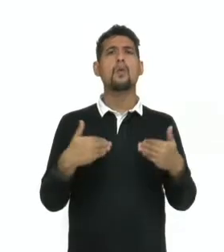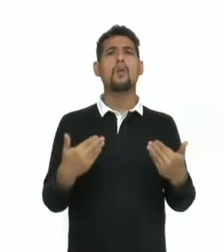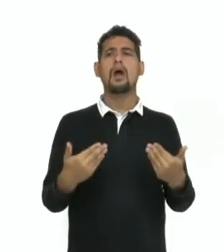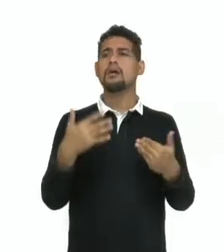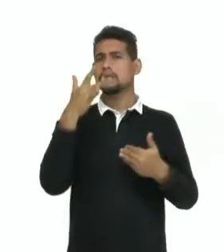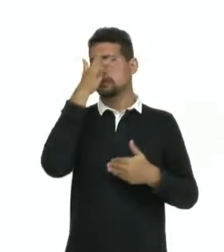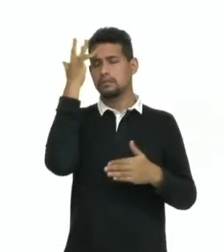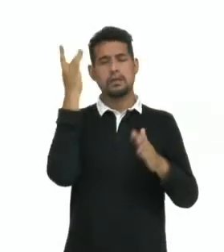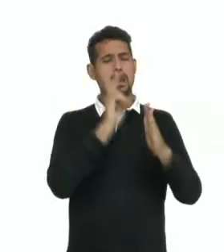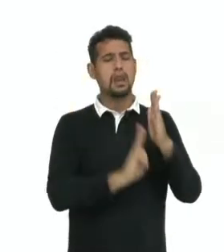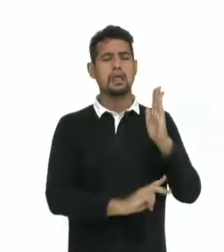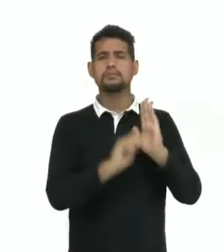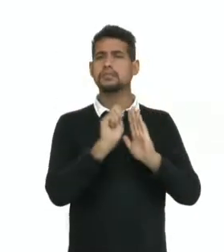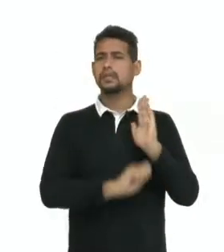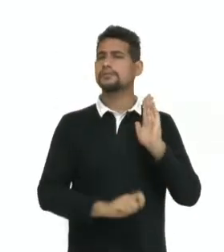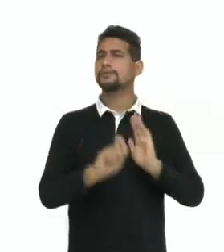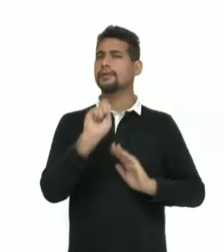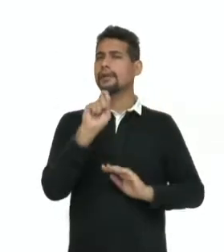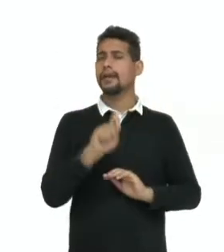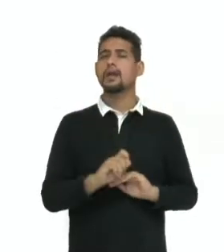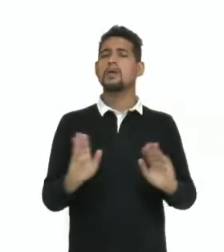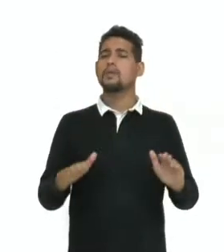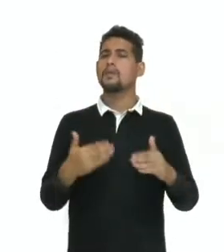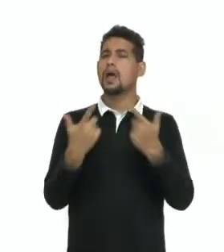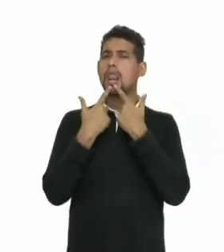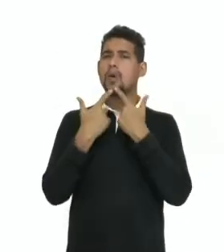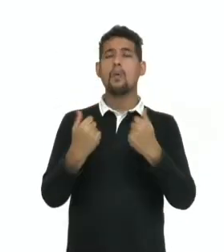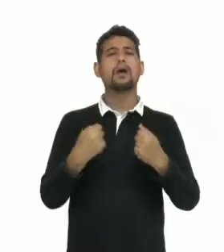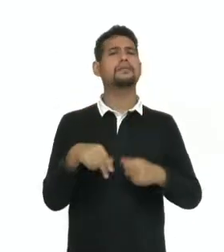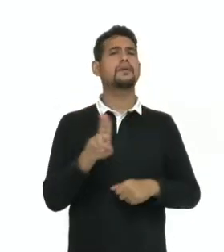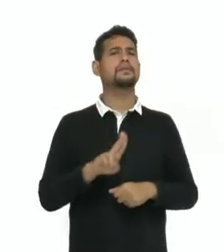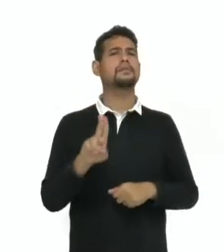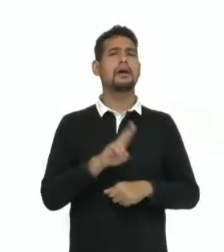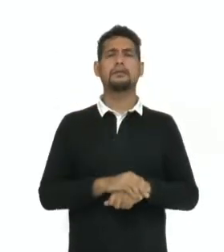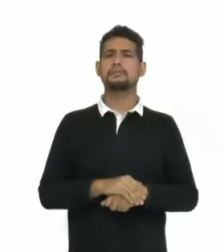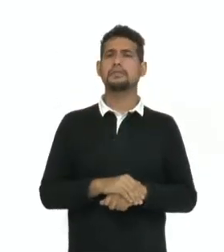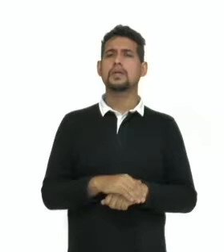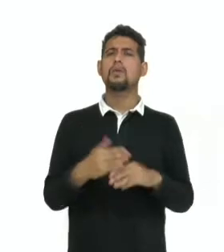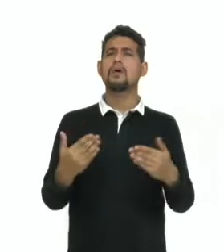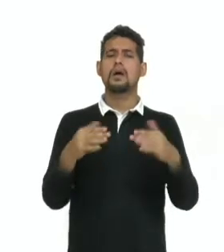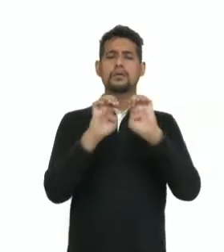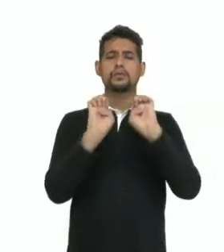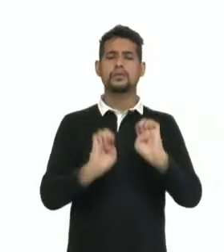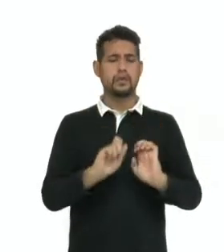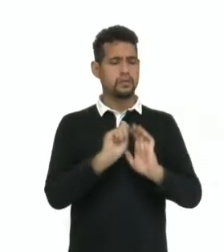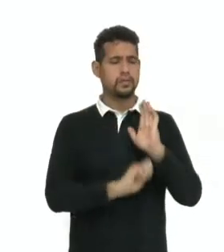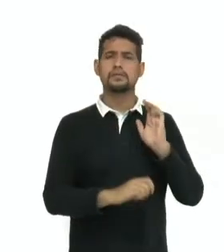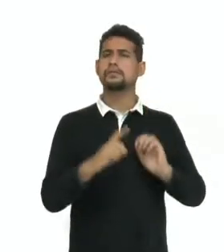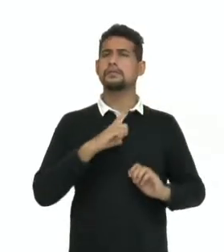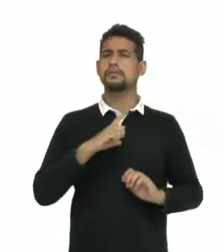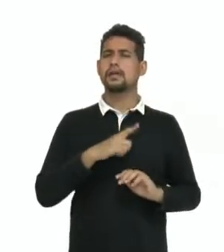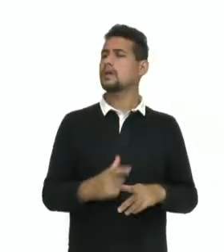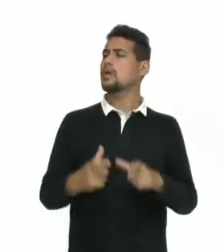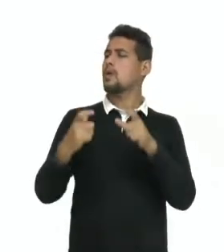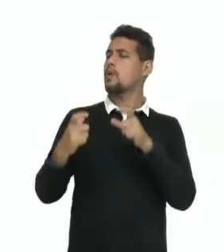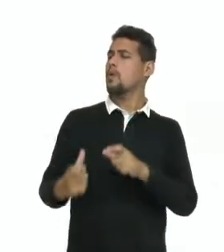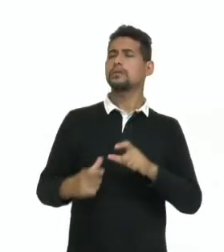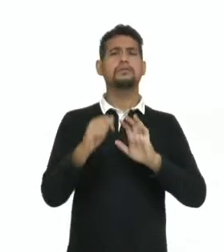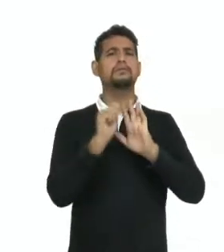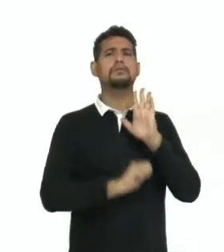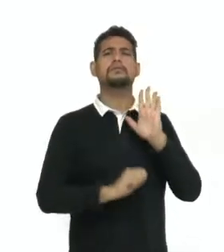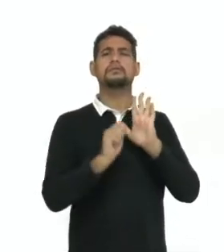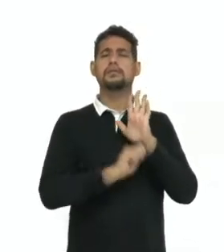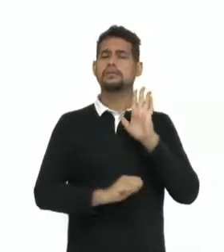público leitor do texto? Que linguagem vou empregar? Que estrutura o texto vai ter? E onde o texto